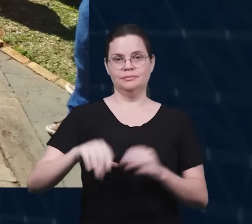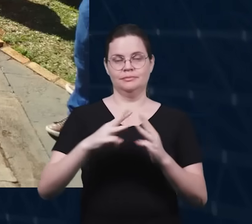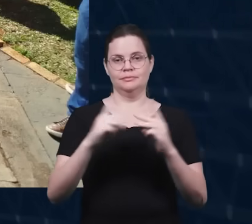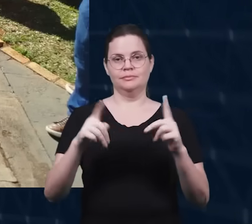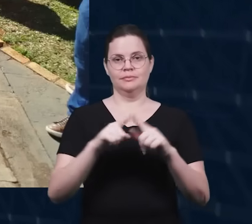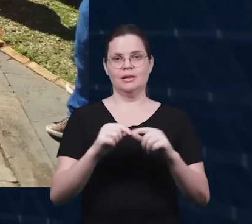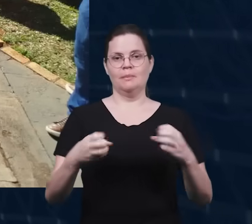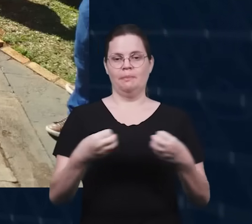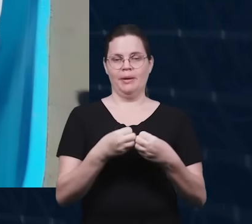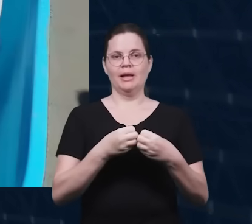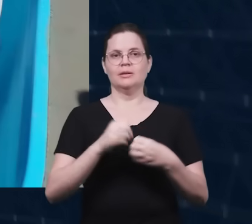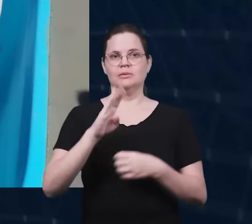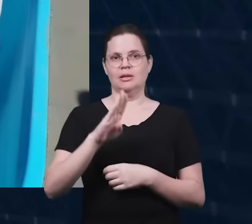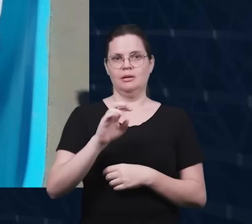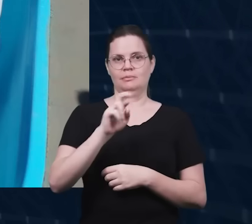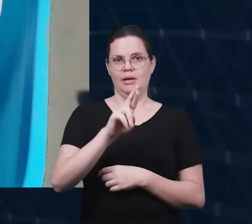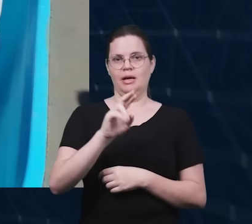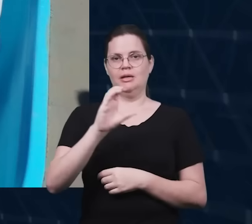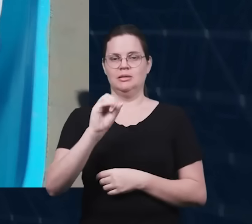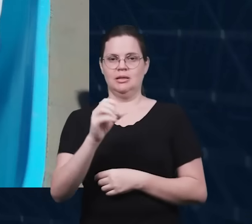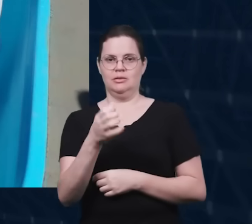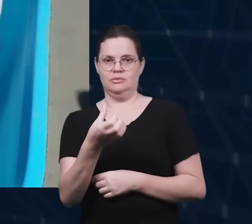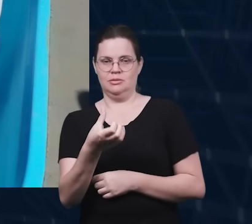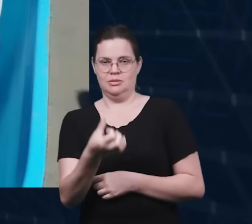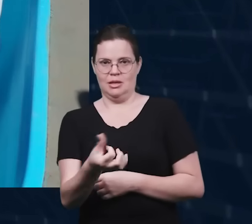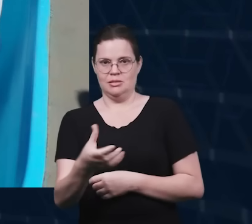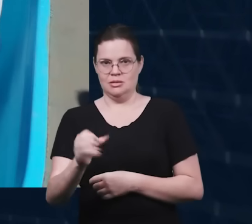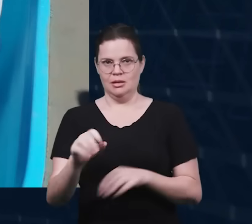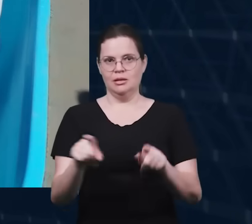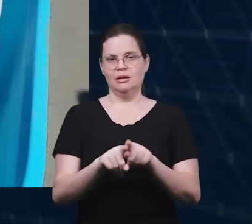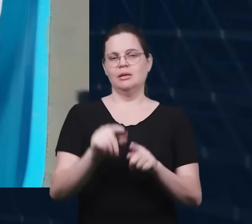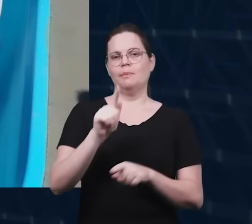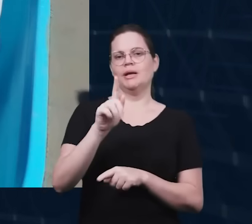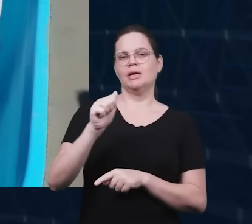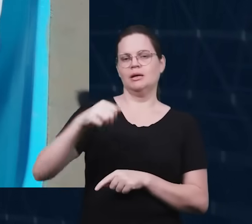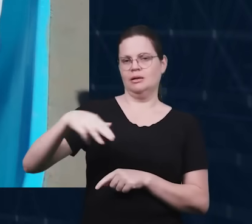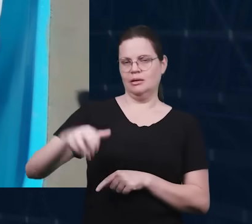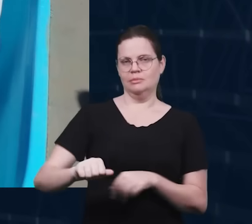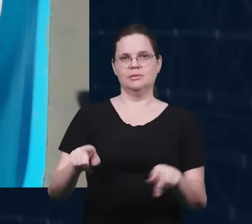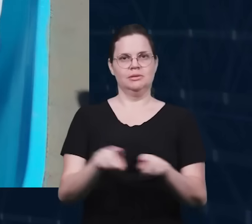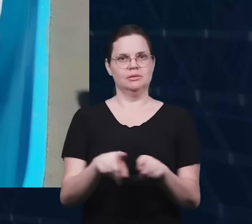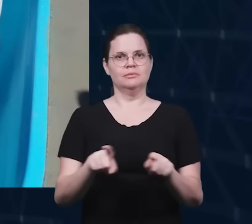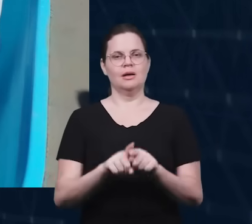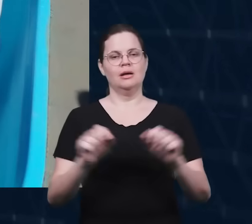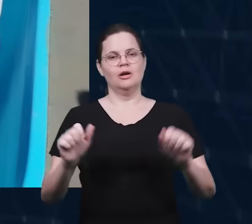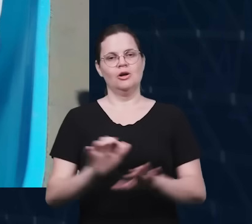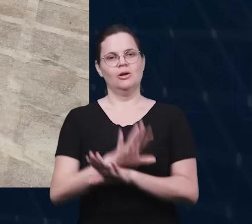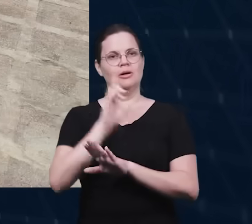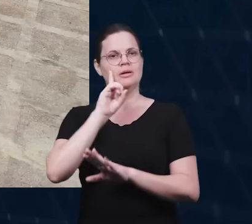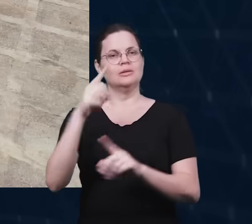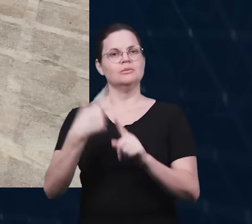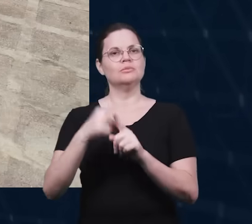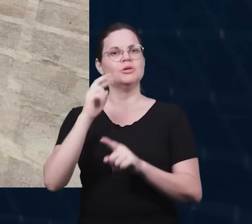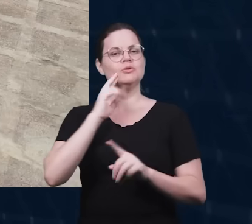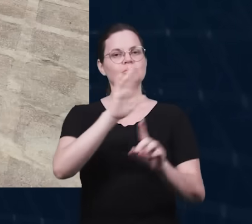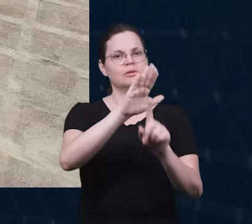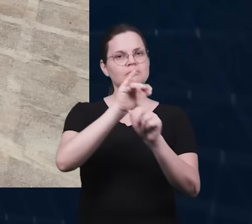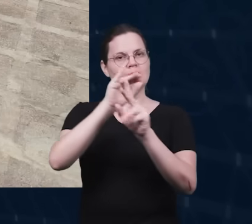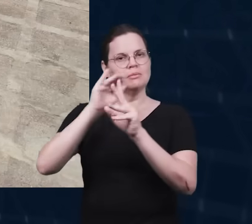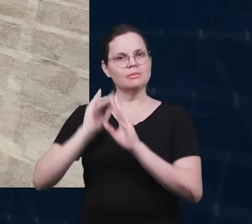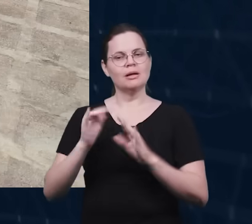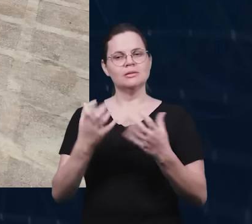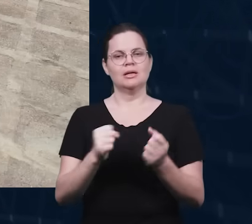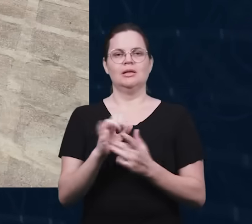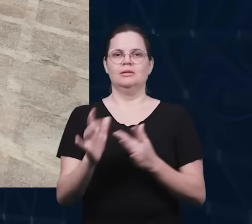das micro-regiões da BR-060 e do Gama. Bendito seja o Senhor que tem acrescentado vidas